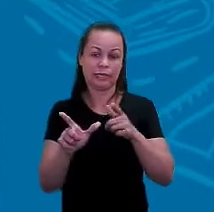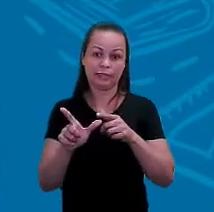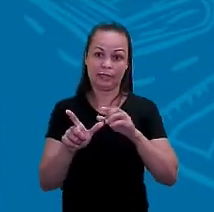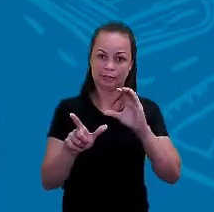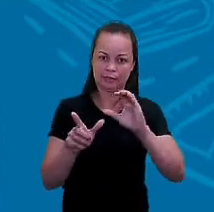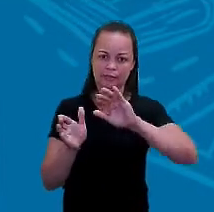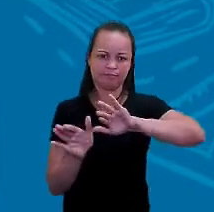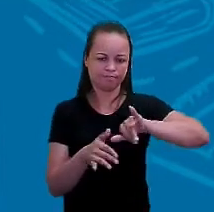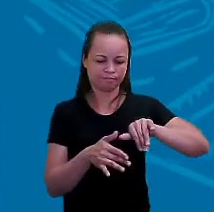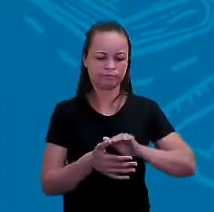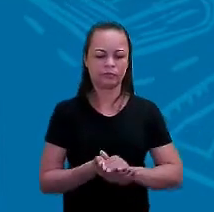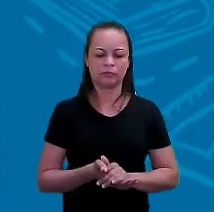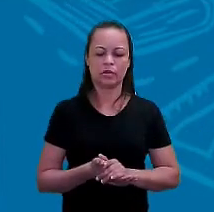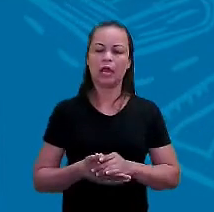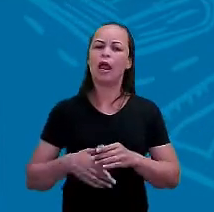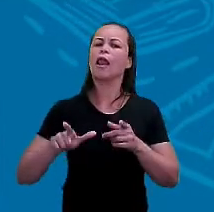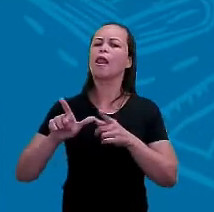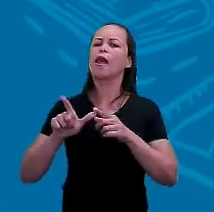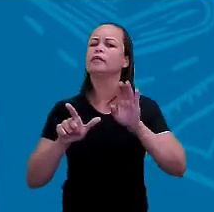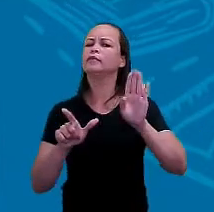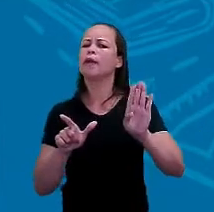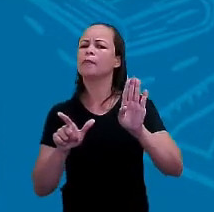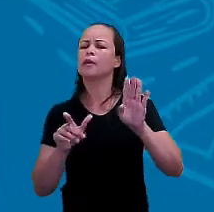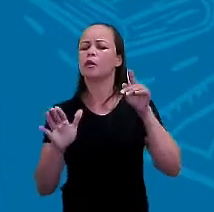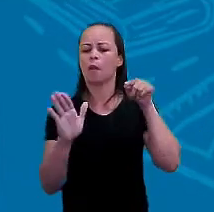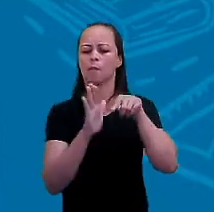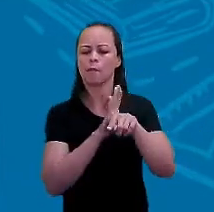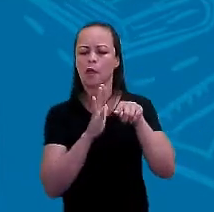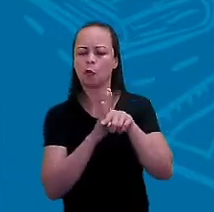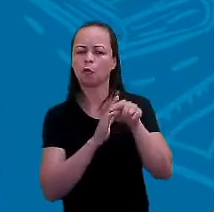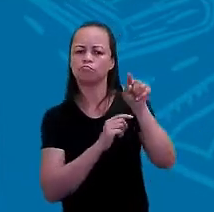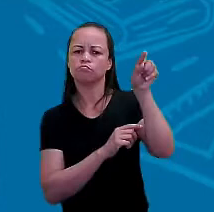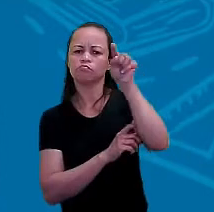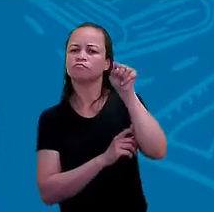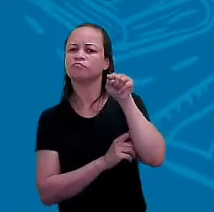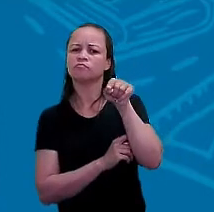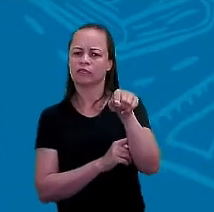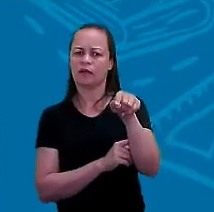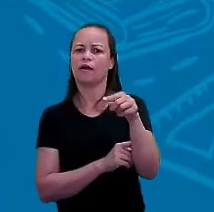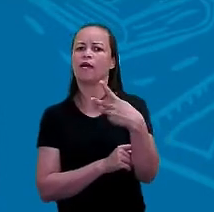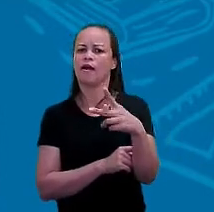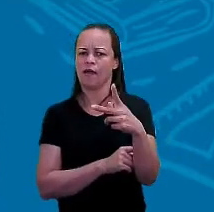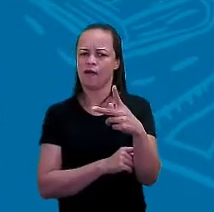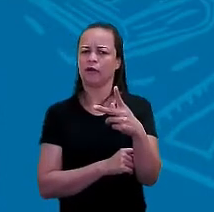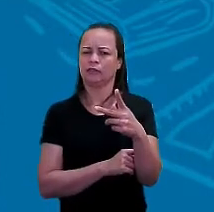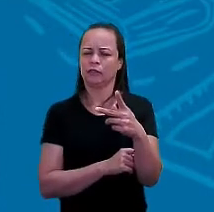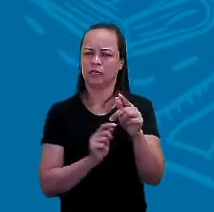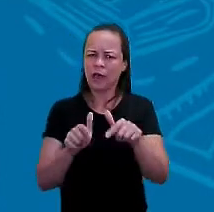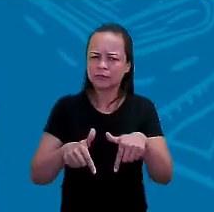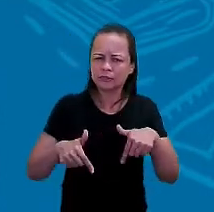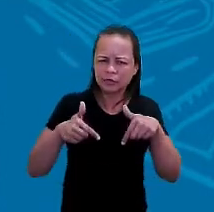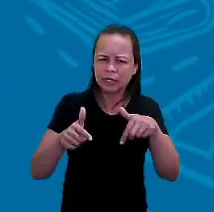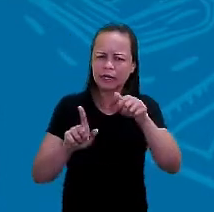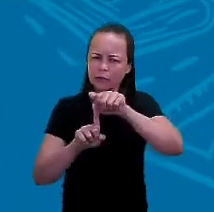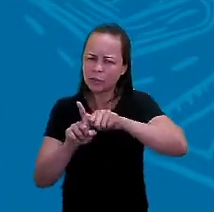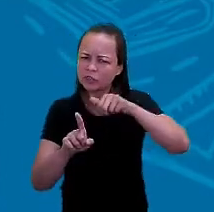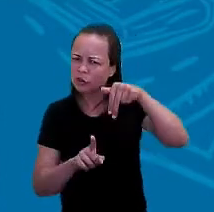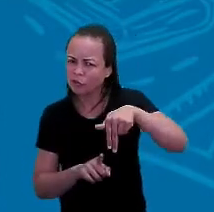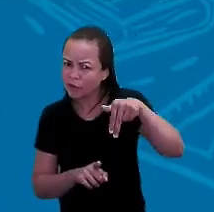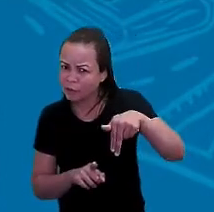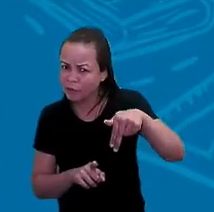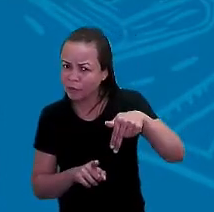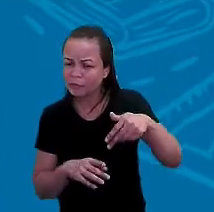Thanksgiving celebrated in November. Aí é uma pergunta, olha o ponto de interrogação lá no finalzinho, a gente tem um ponto de interrogação. Então, o